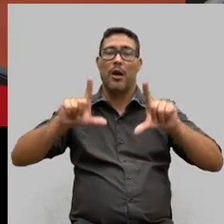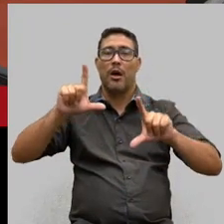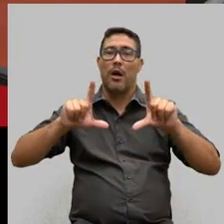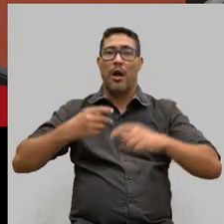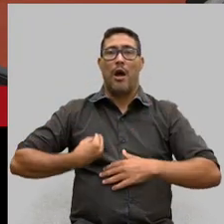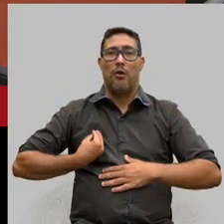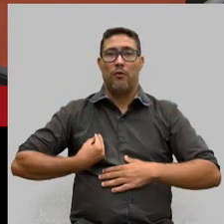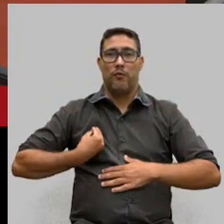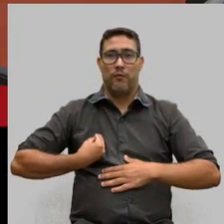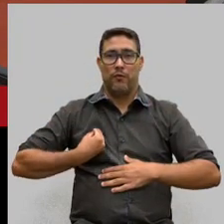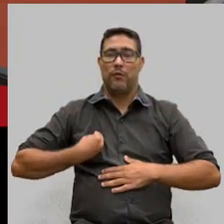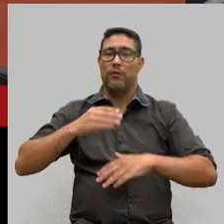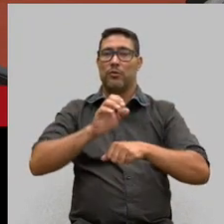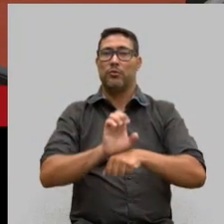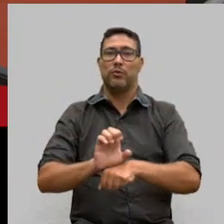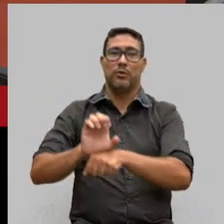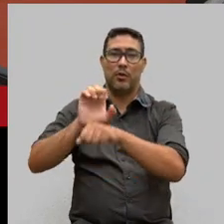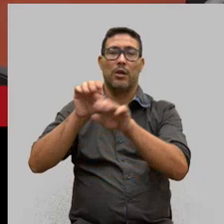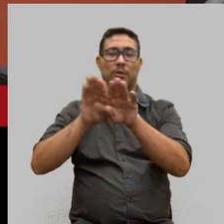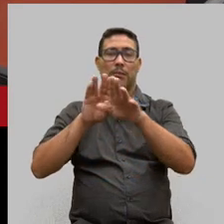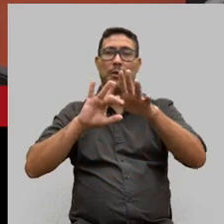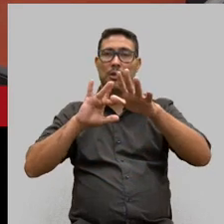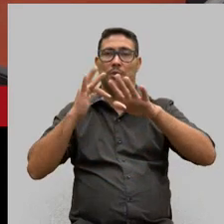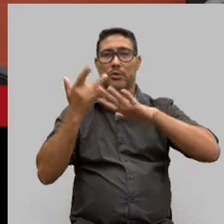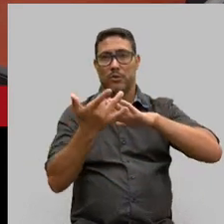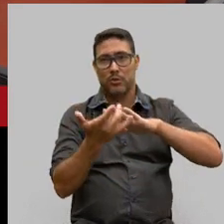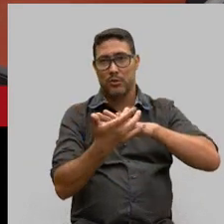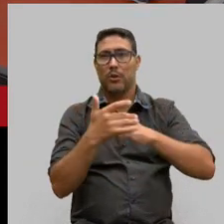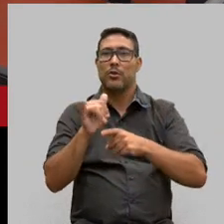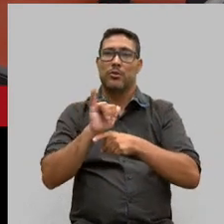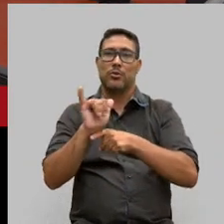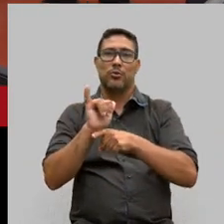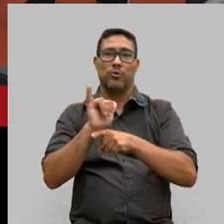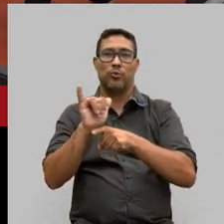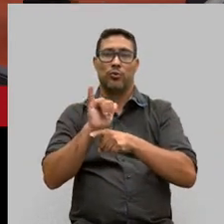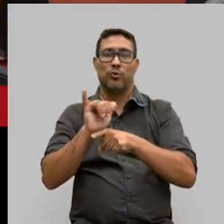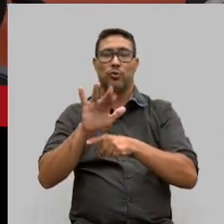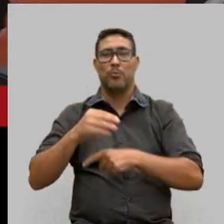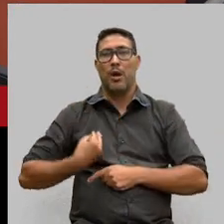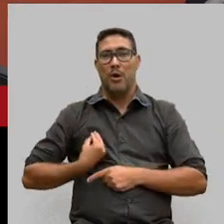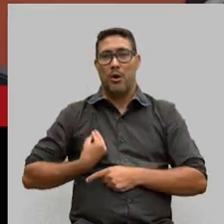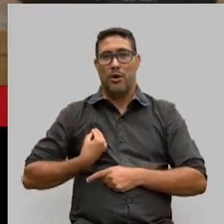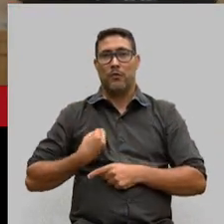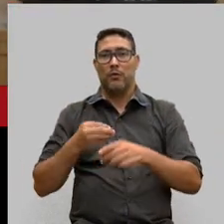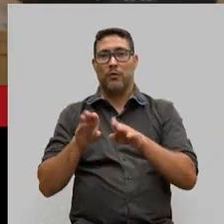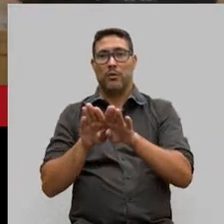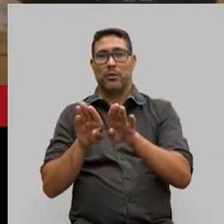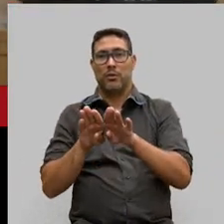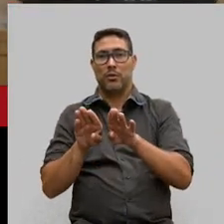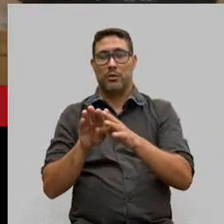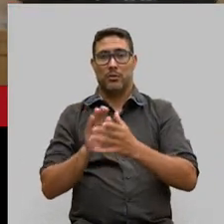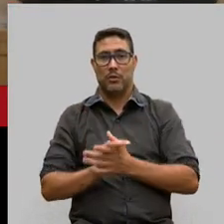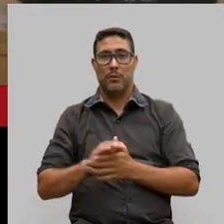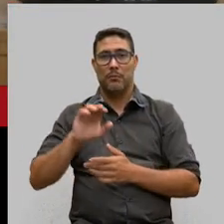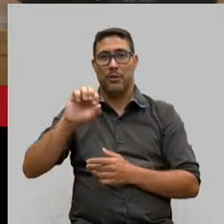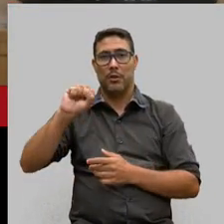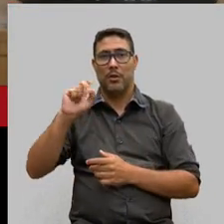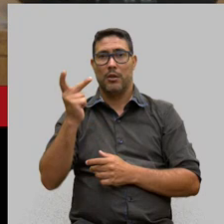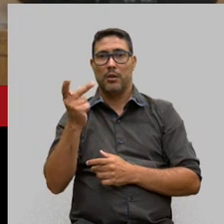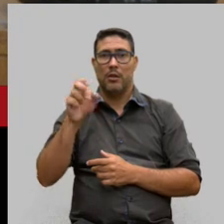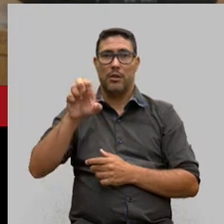Estado também pelo pelas redes sociais pelo YouTube ao vivo também a nossa audiência a Sheila tá com a gente